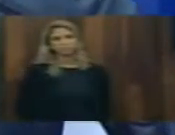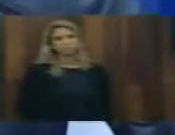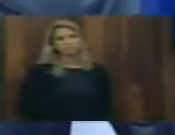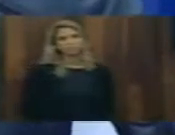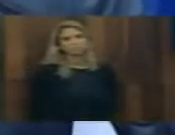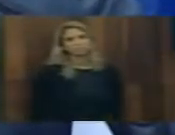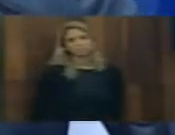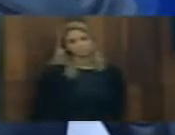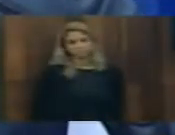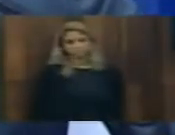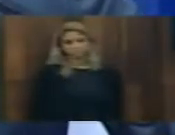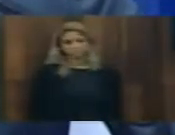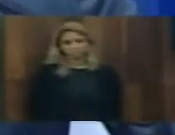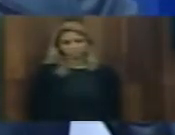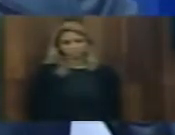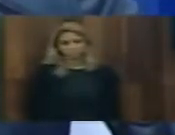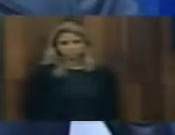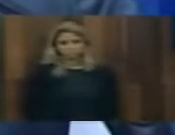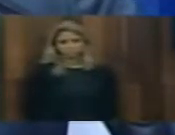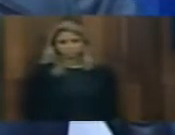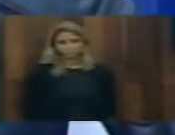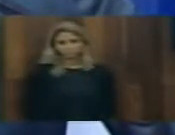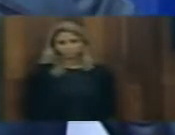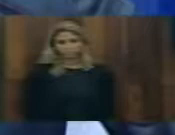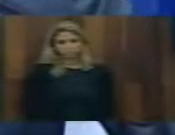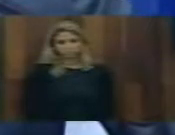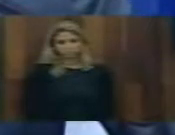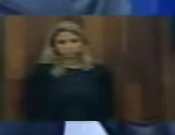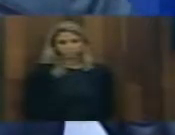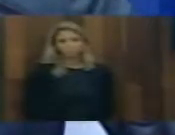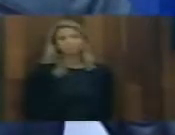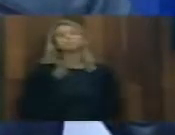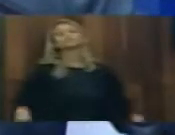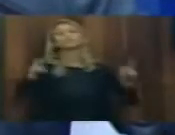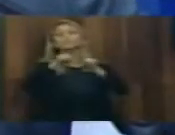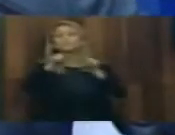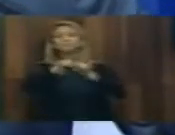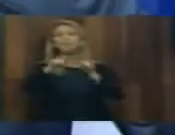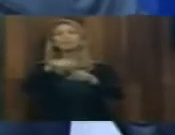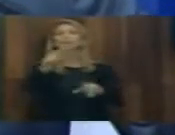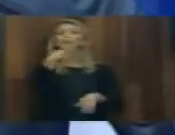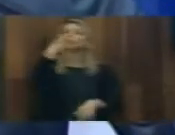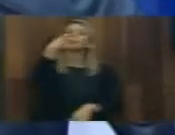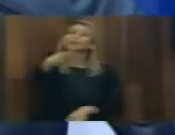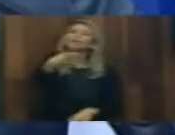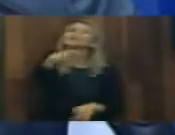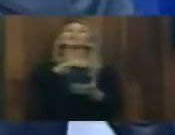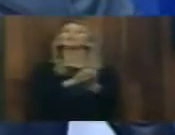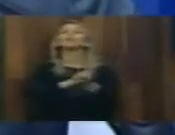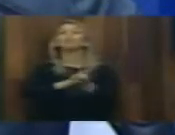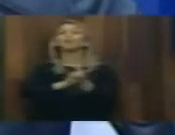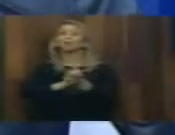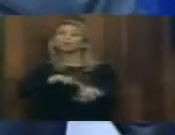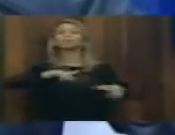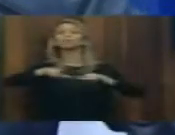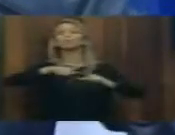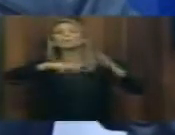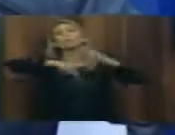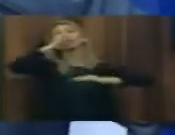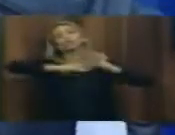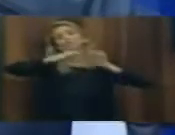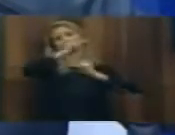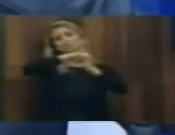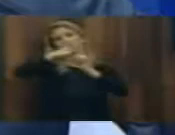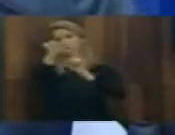Quero também fazer um apelo aqui à assistência social. Cadê o trabalho da assistência social? O que que a